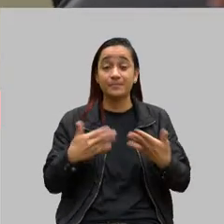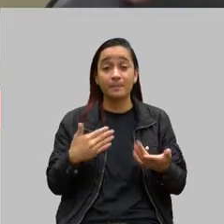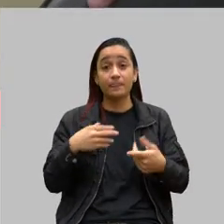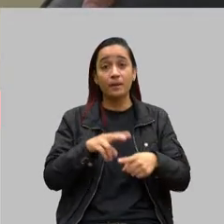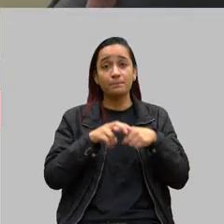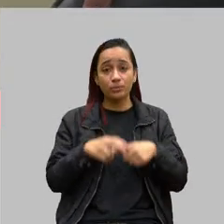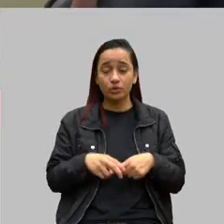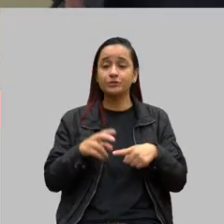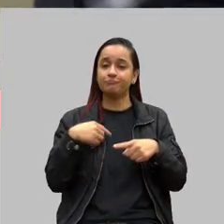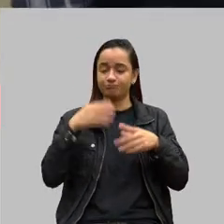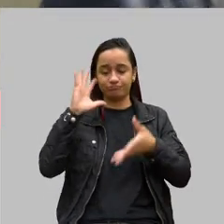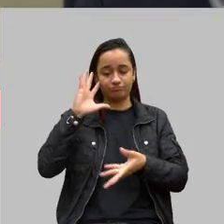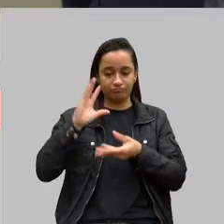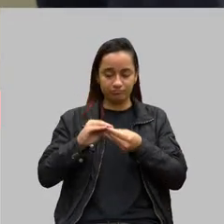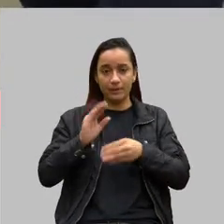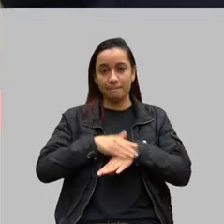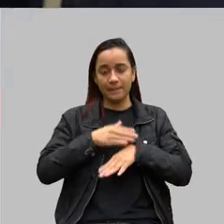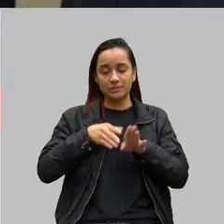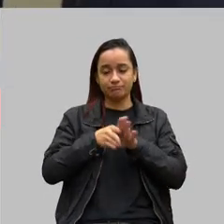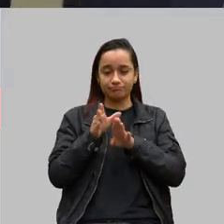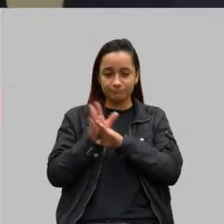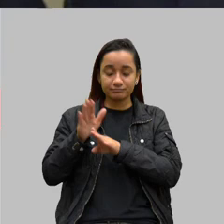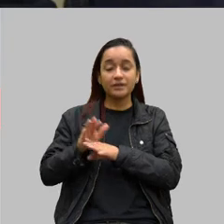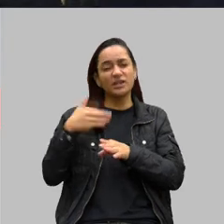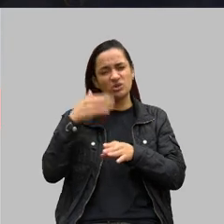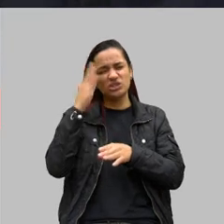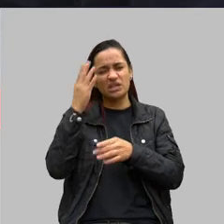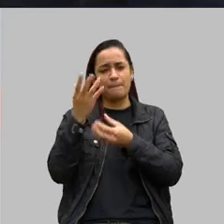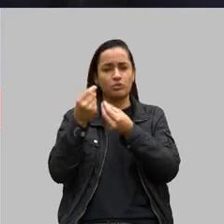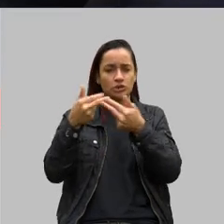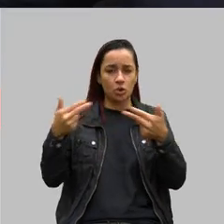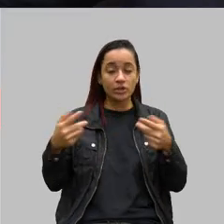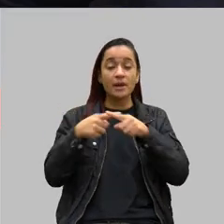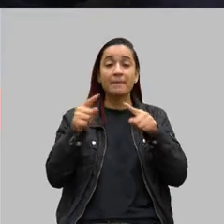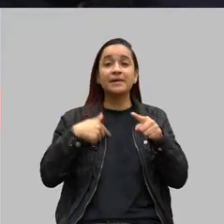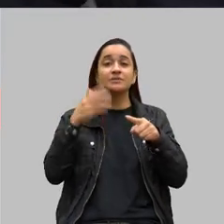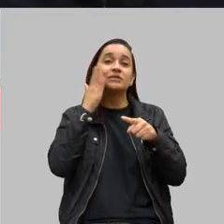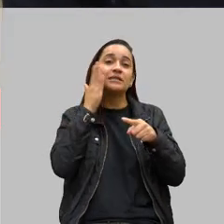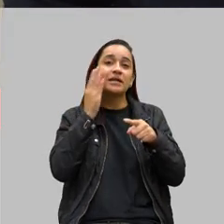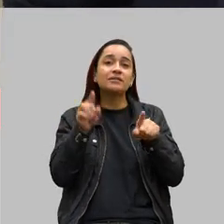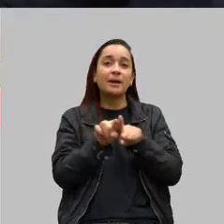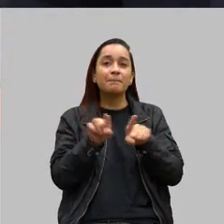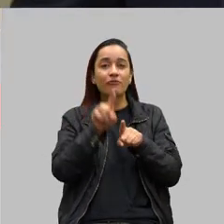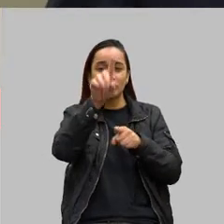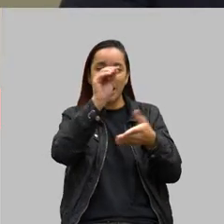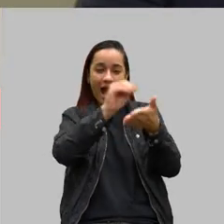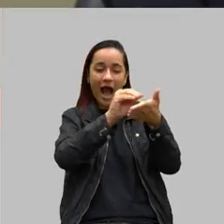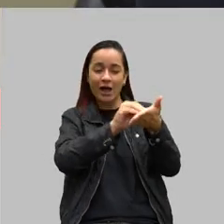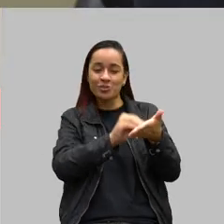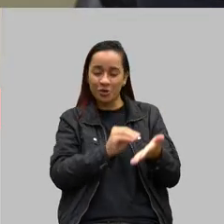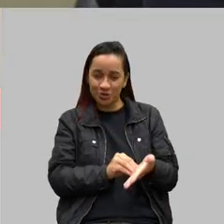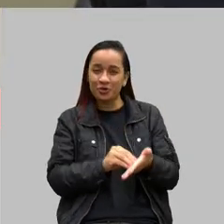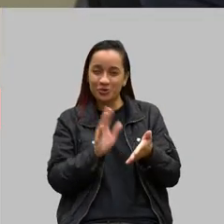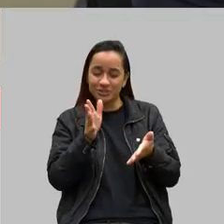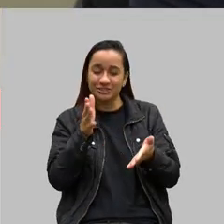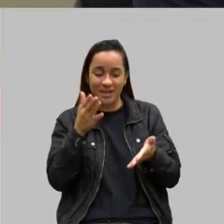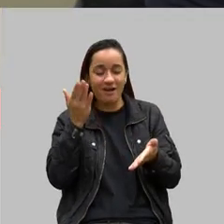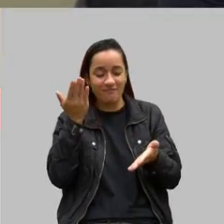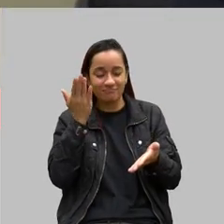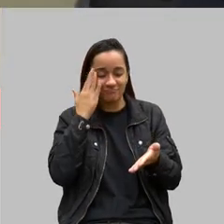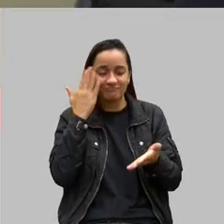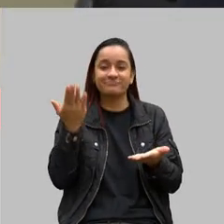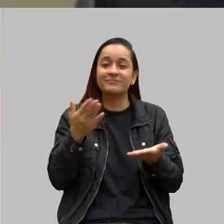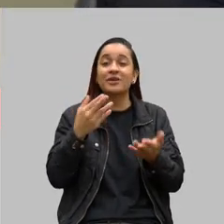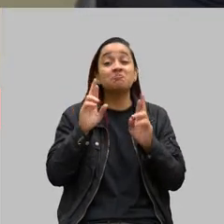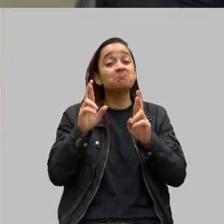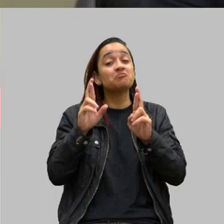considerações secretário sei que são muitas mas eh eu já vi que vossa excelência já anotou uma por uma e eh espero que a gente possa